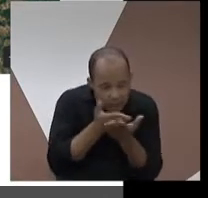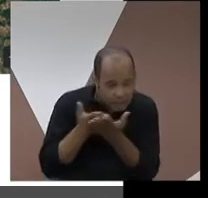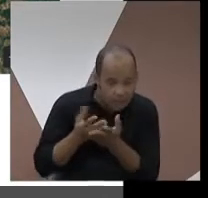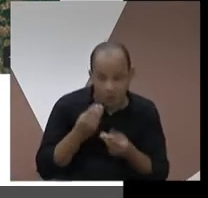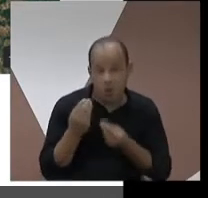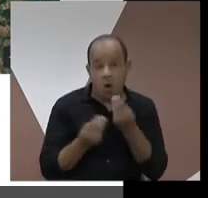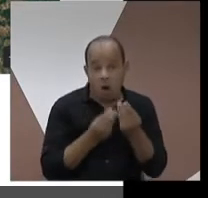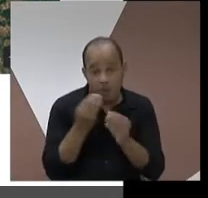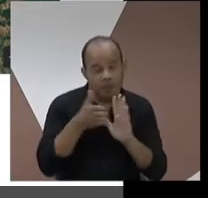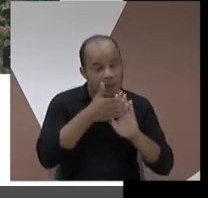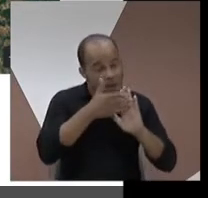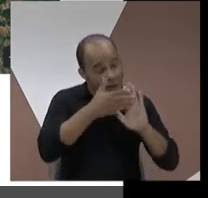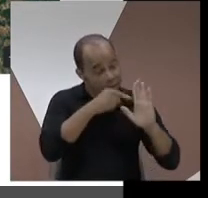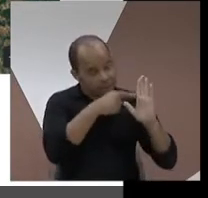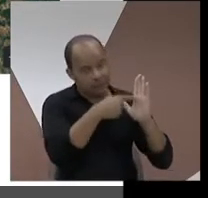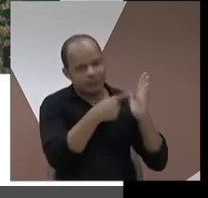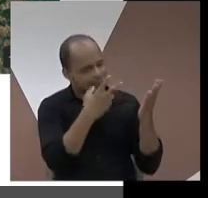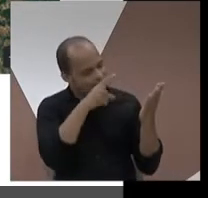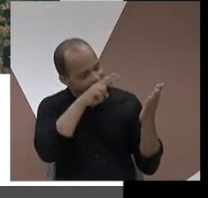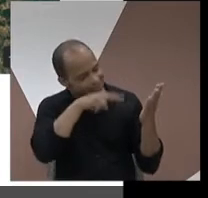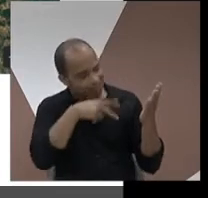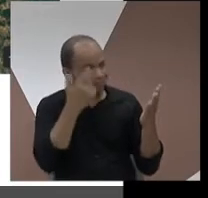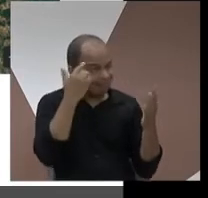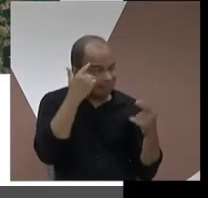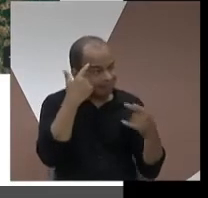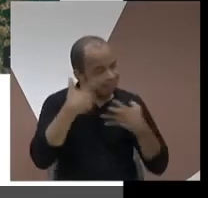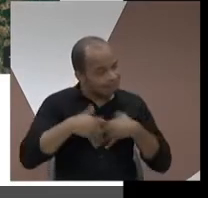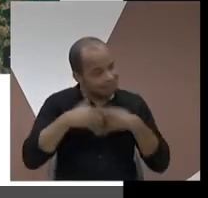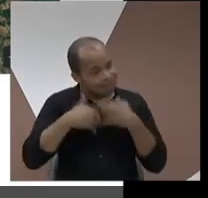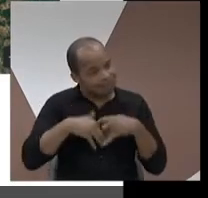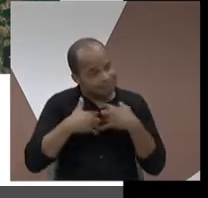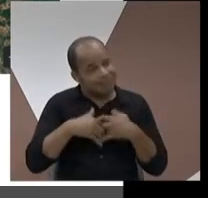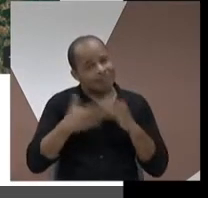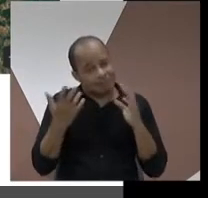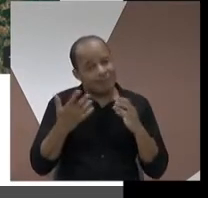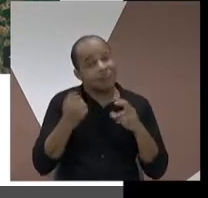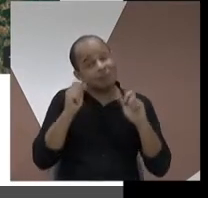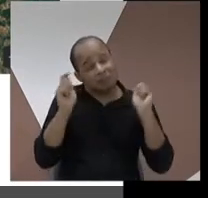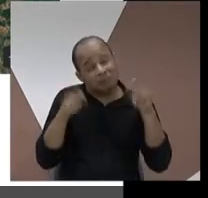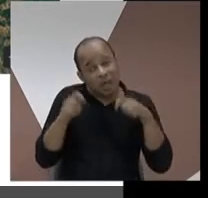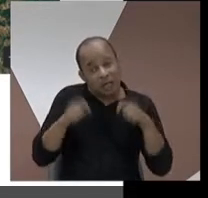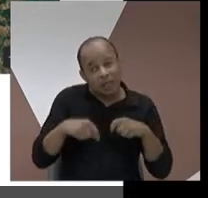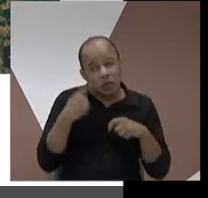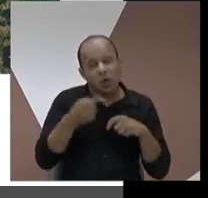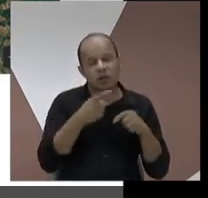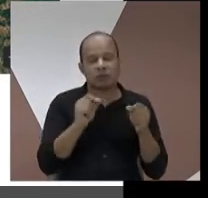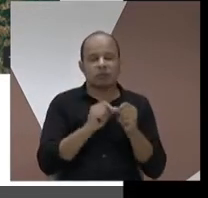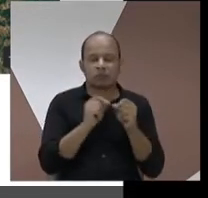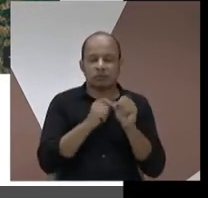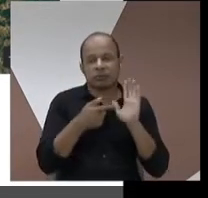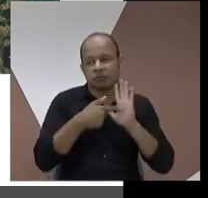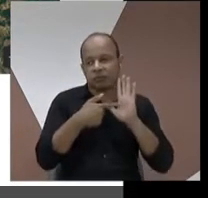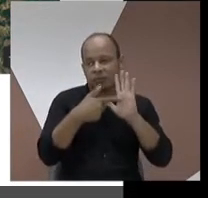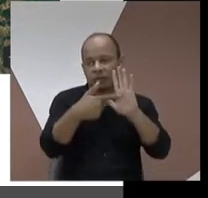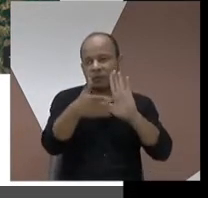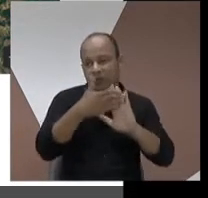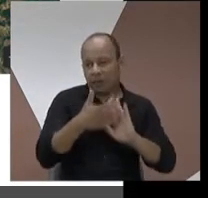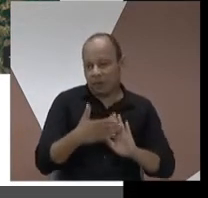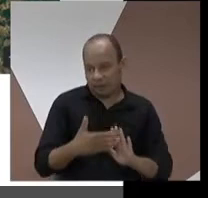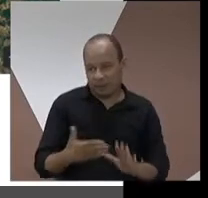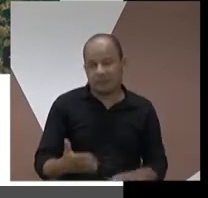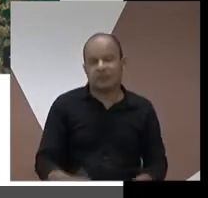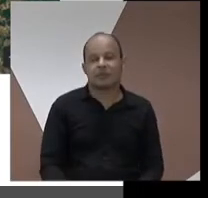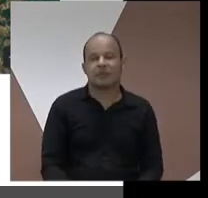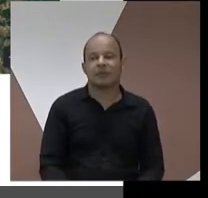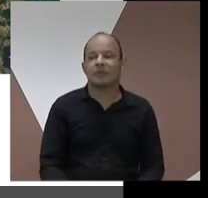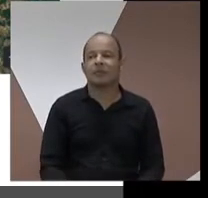gente possa fazê-la da mesma forma que fizemos as demais propostas, né? Então tivemos aí slide